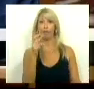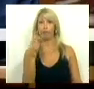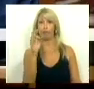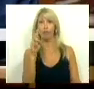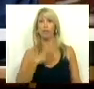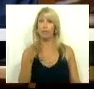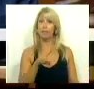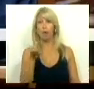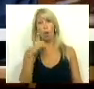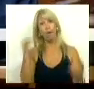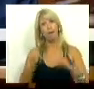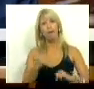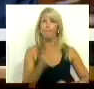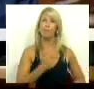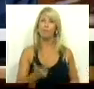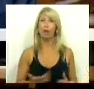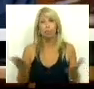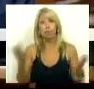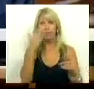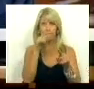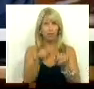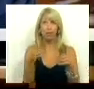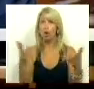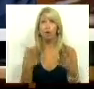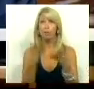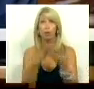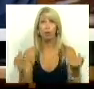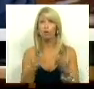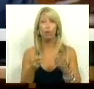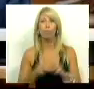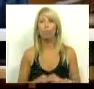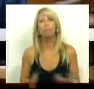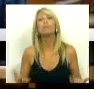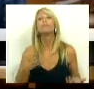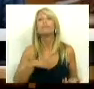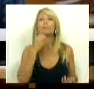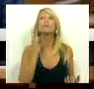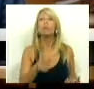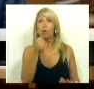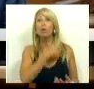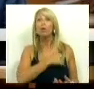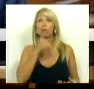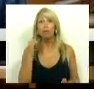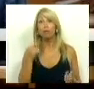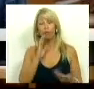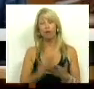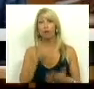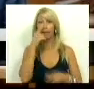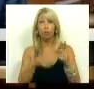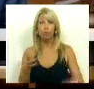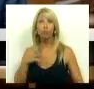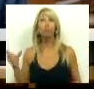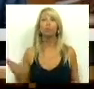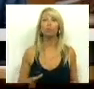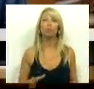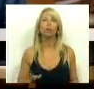este orçamento não resolve os nossos problemas, significa que a carga de sacrifícios que representa para os portugueses está a